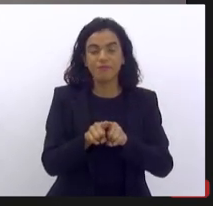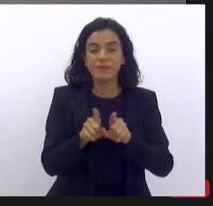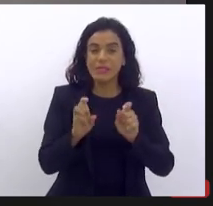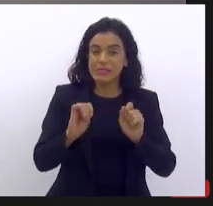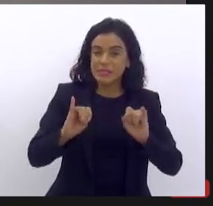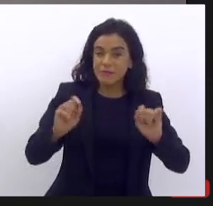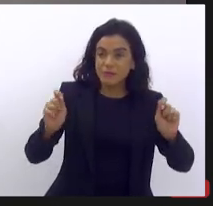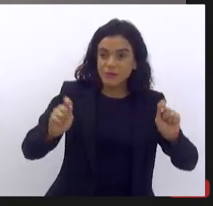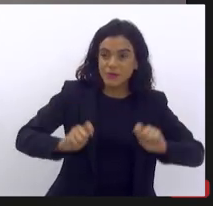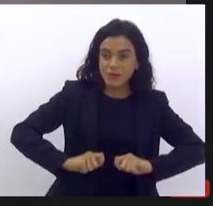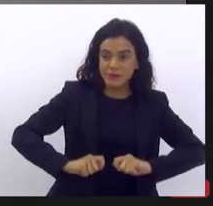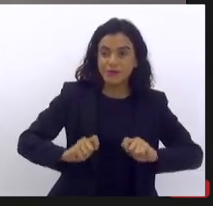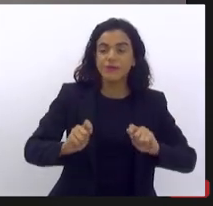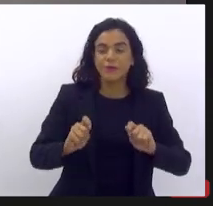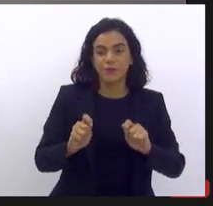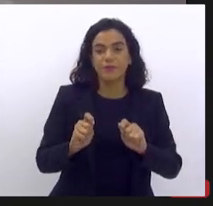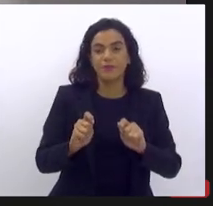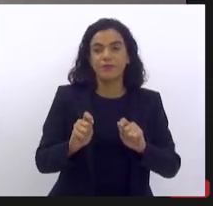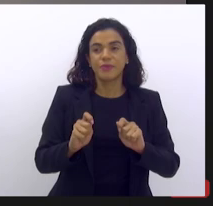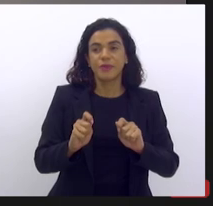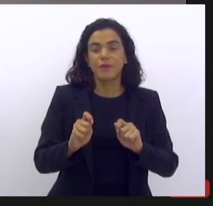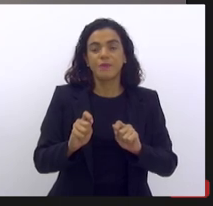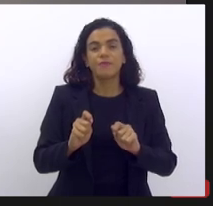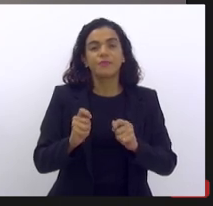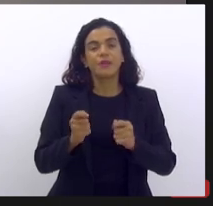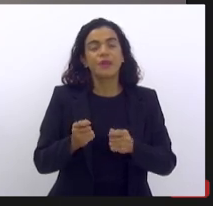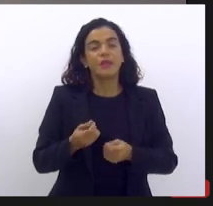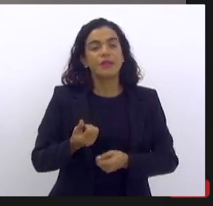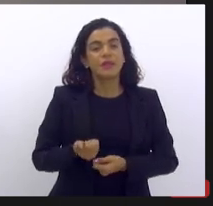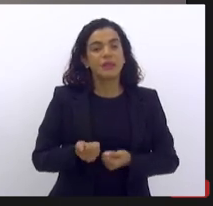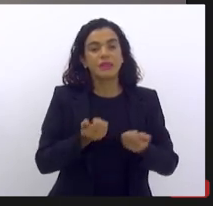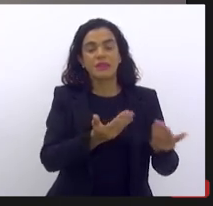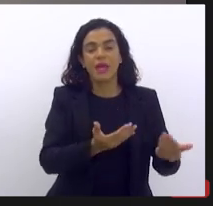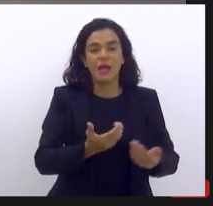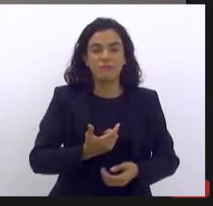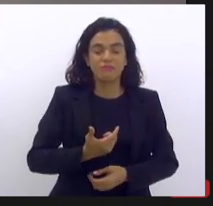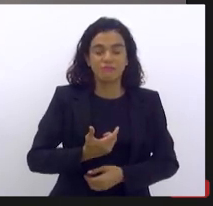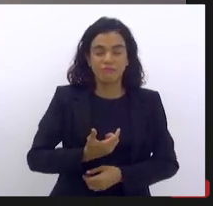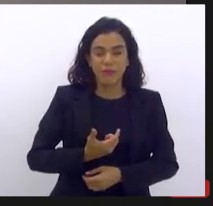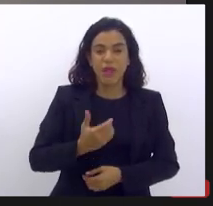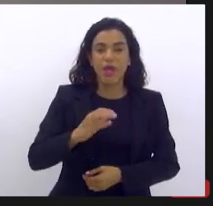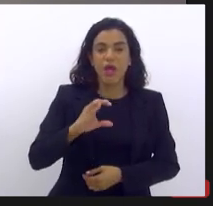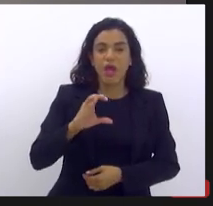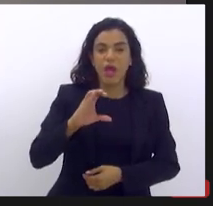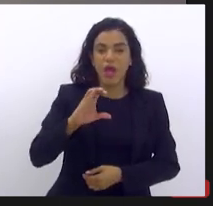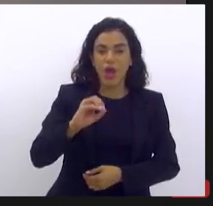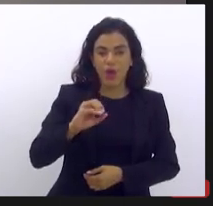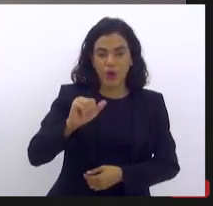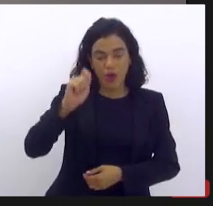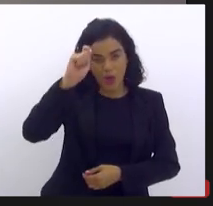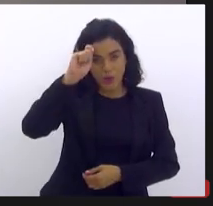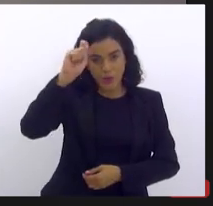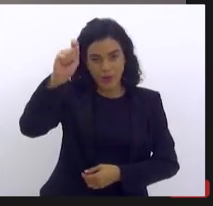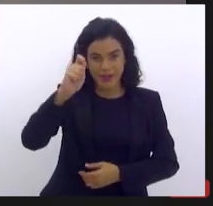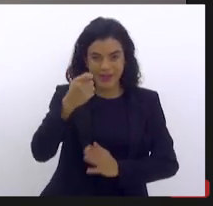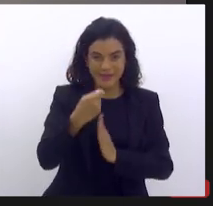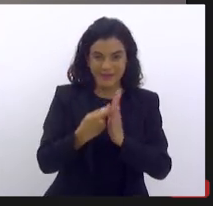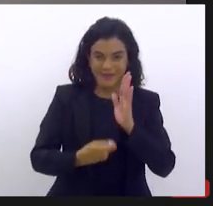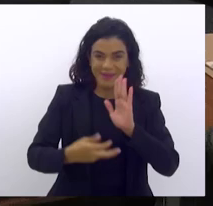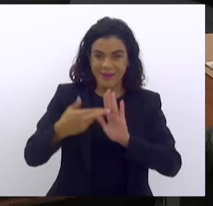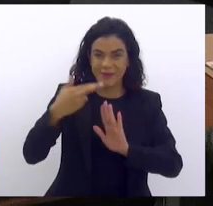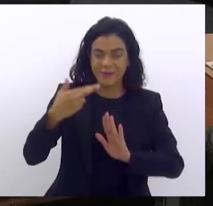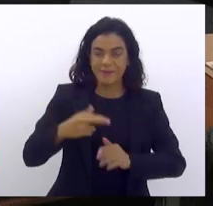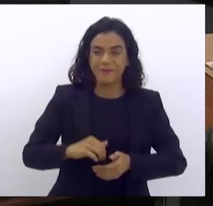do nobre deputado Vinícius Cozumino, a coautoria da medalha, que eu estarei presente no dia dessa condecoração. Muito obrigado, presidente.